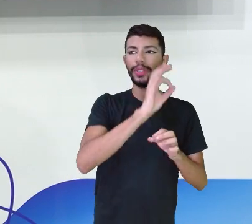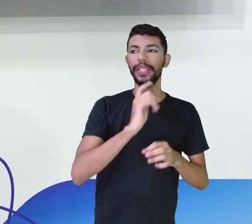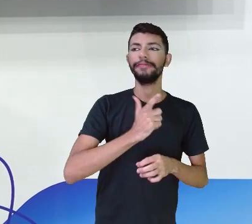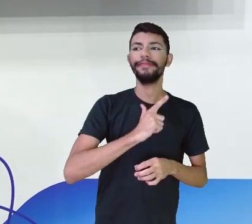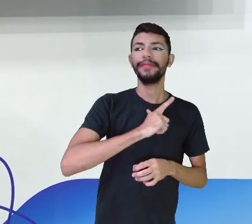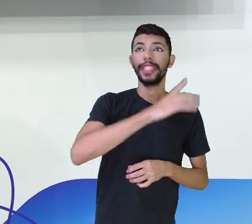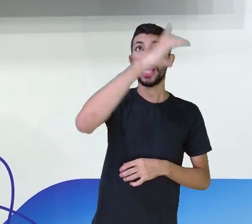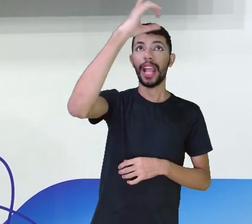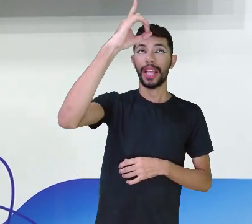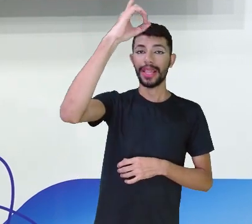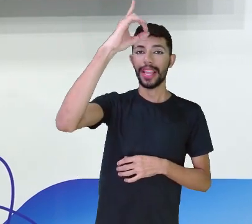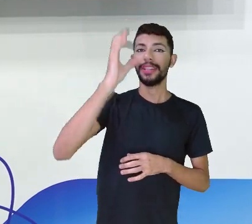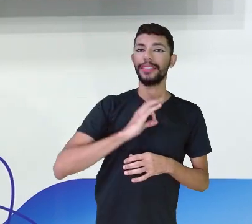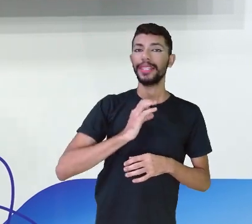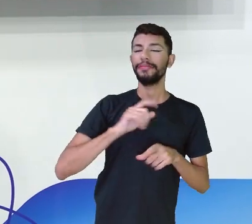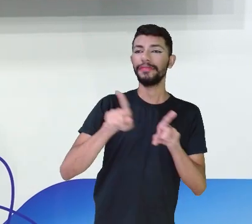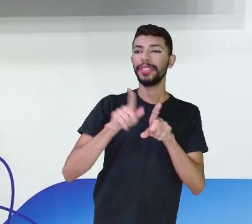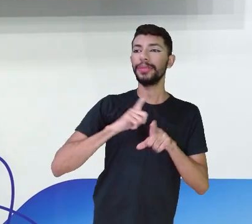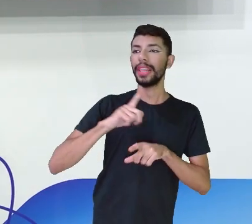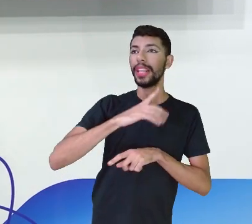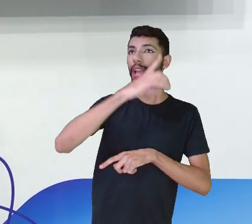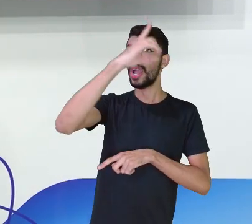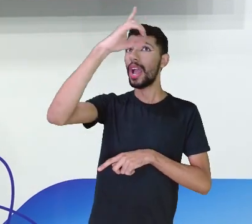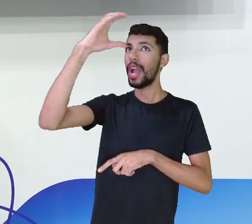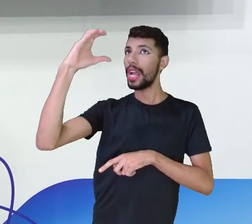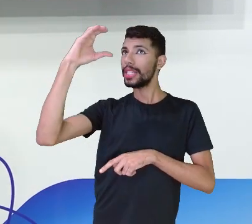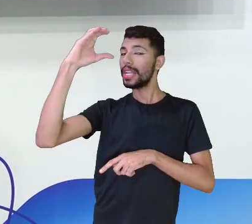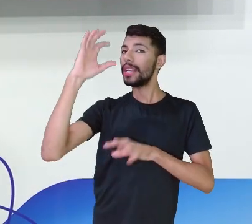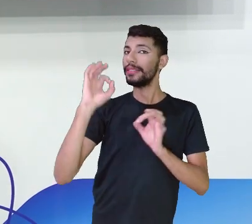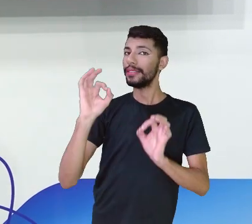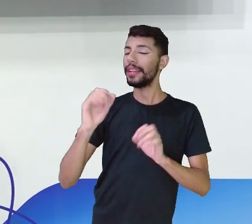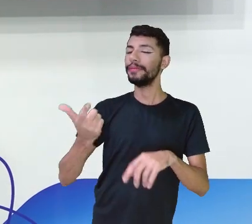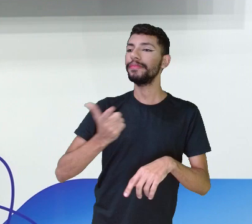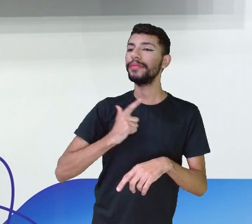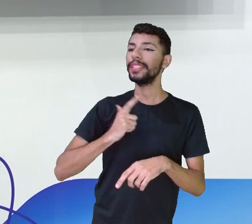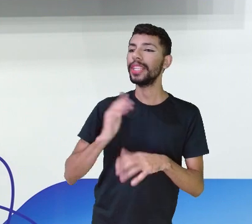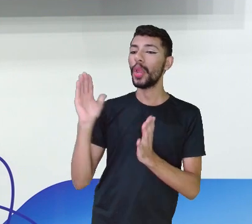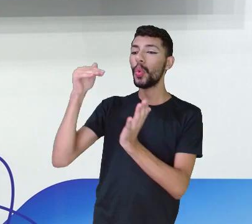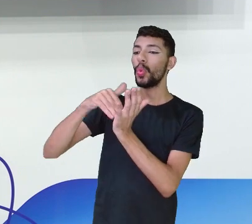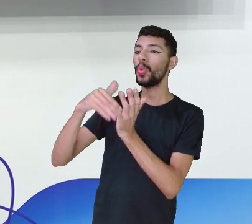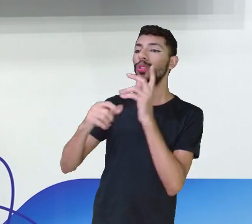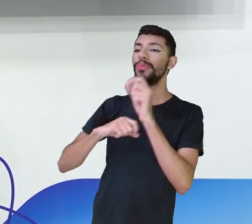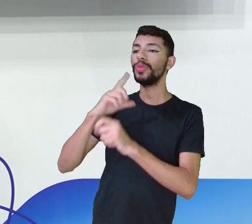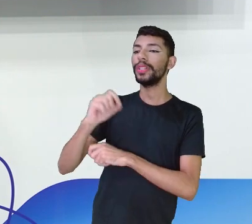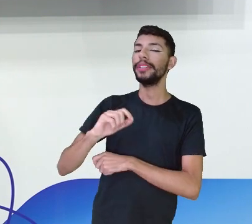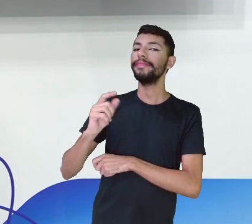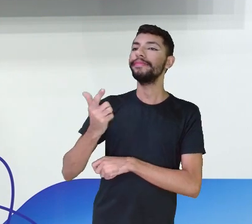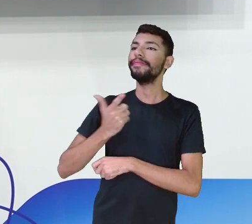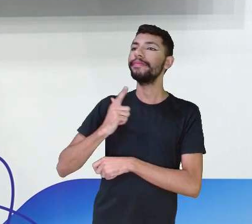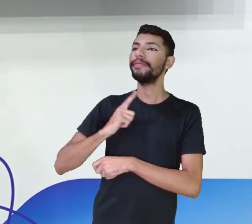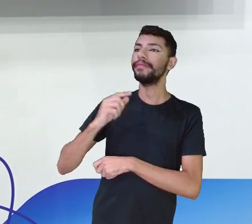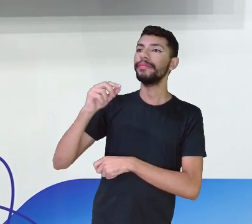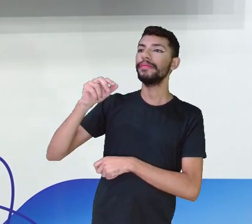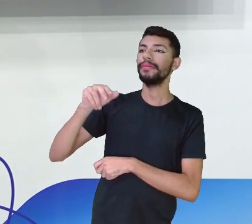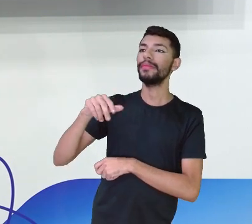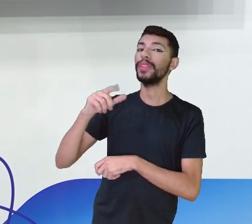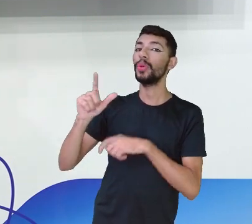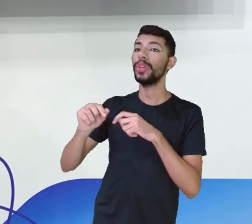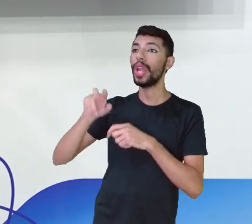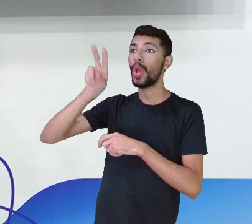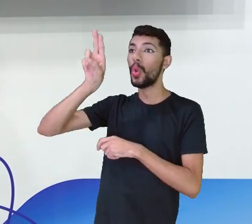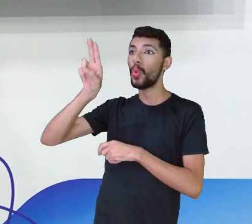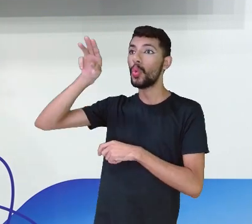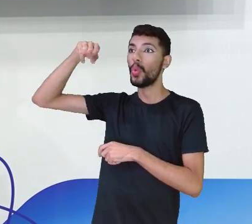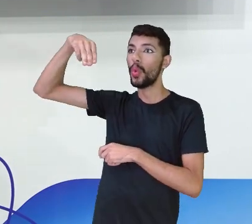minha dezena, eu tenho a minha centena e, por último, eu tenho a minha unidade de